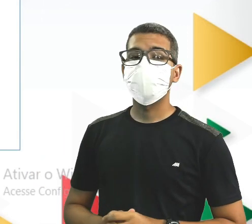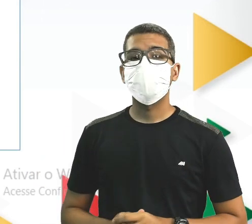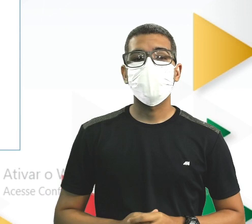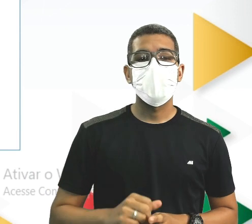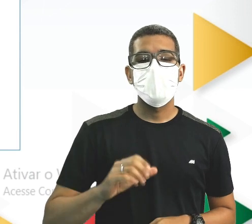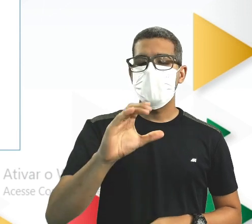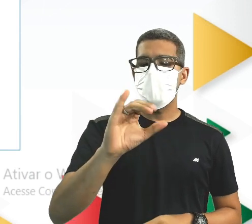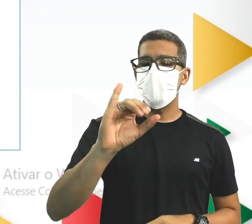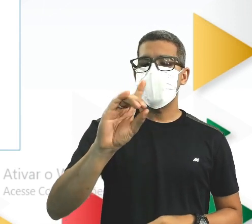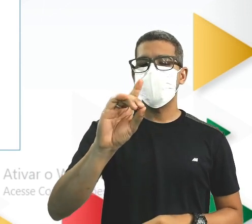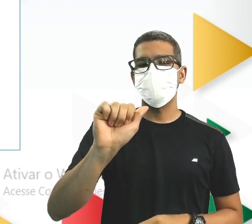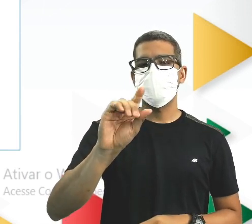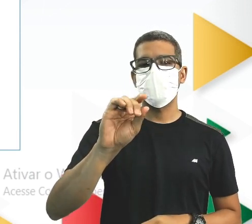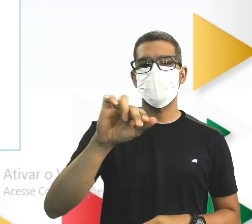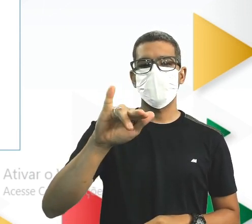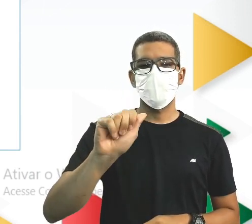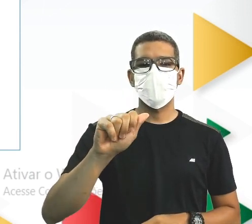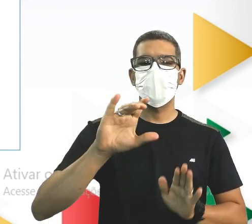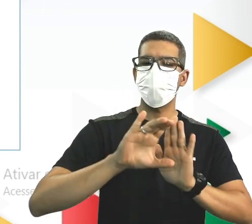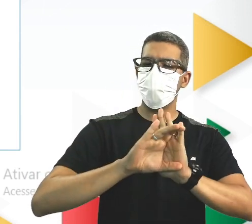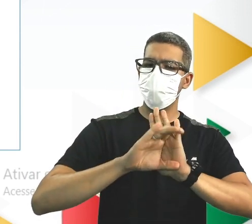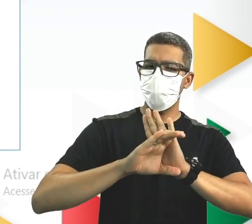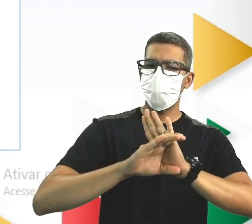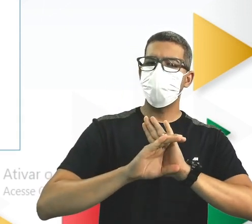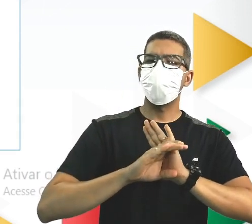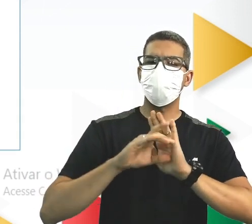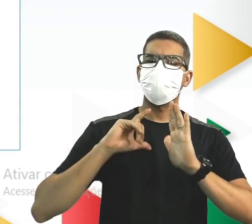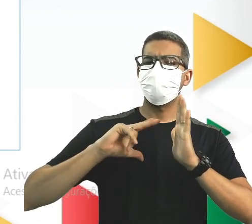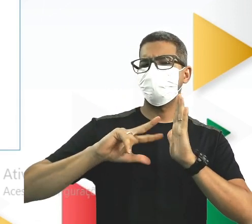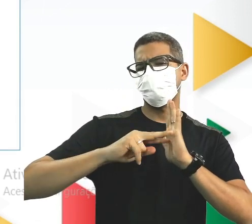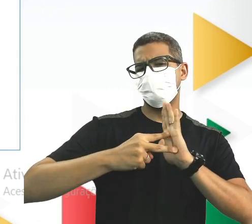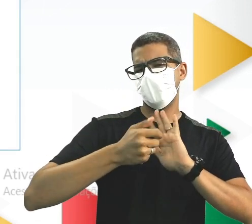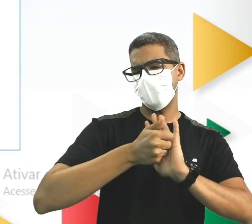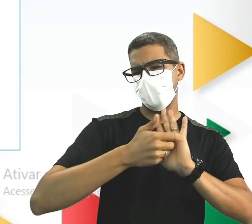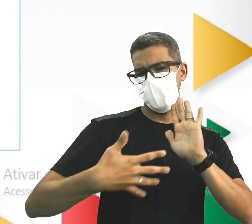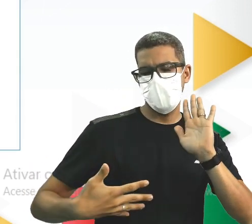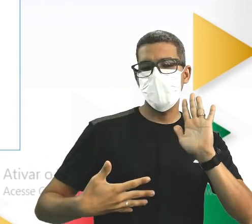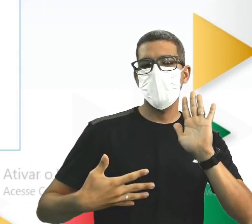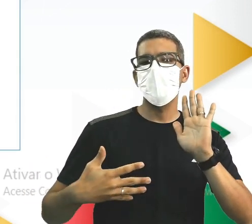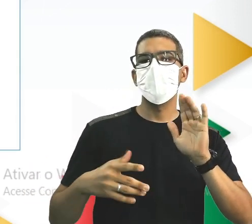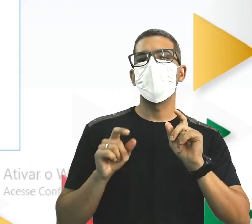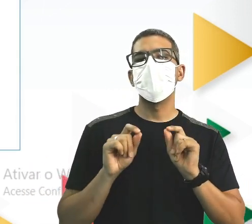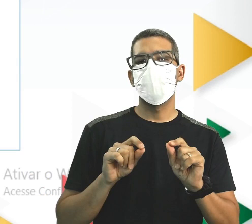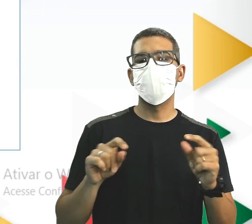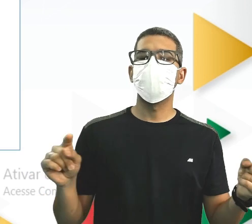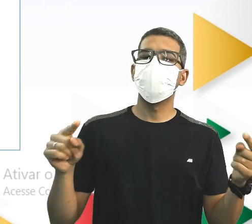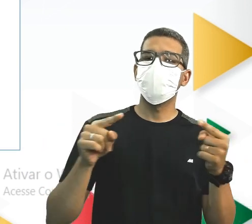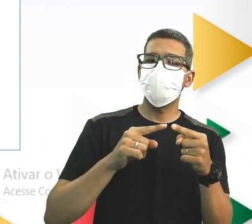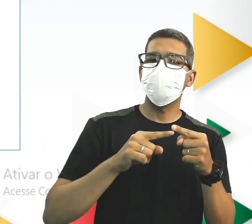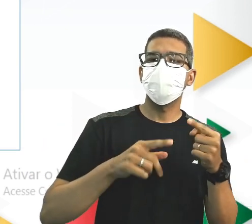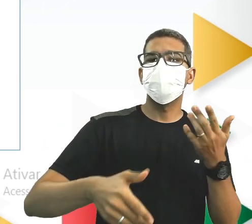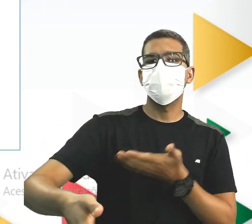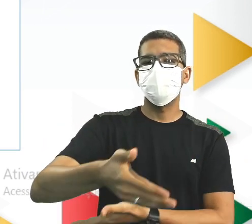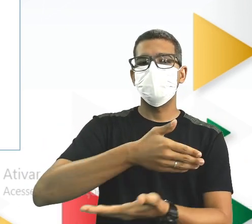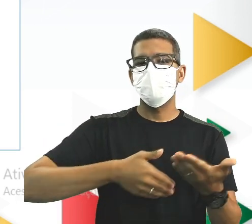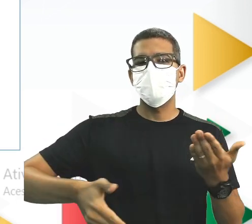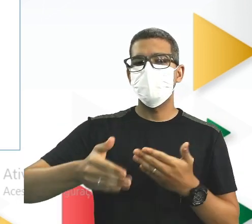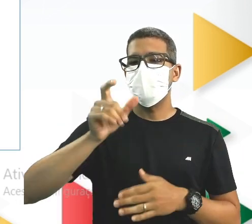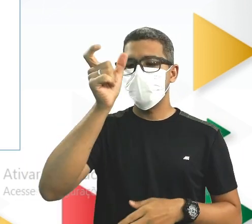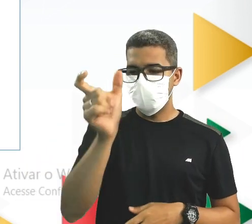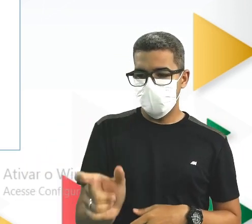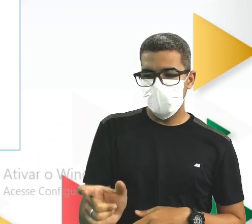é um conceito que possui diversos significados. Em geral, está relacionado com a participação do